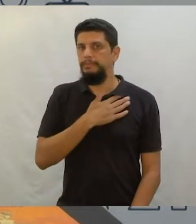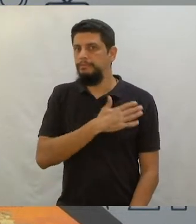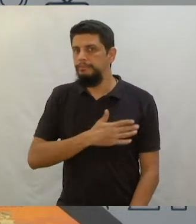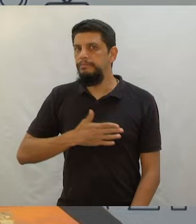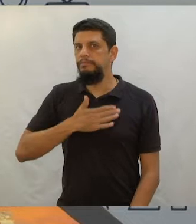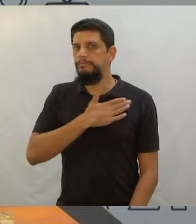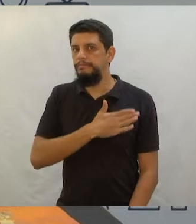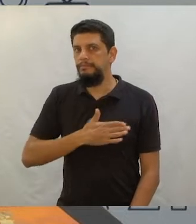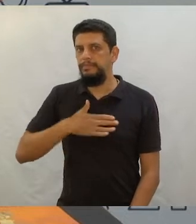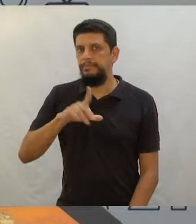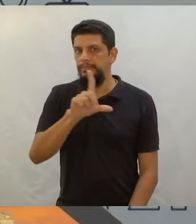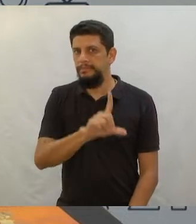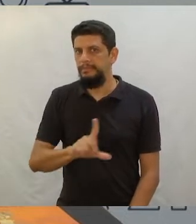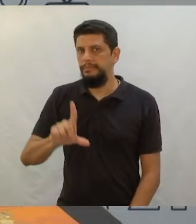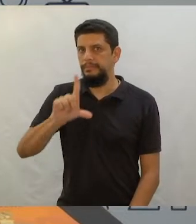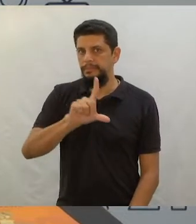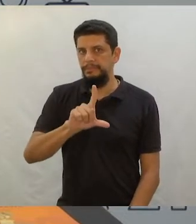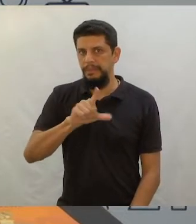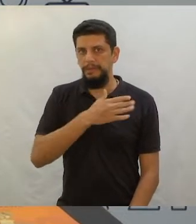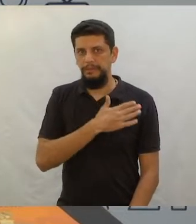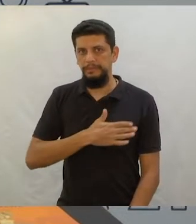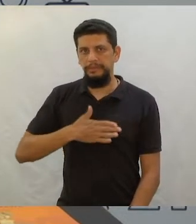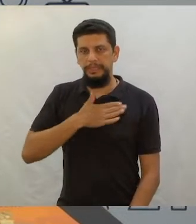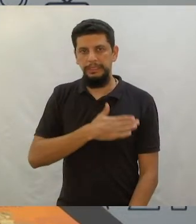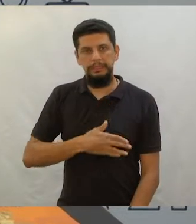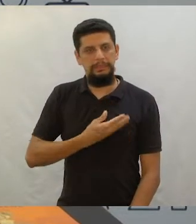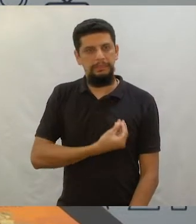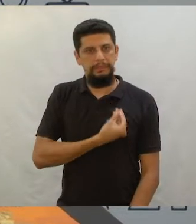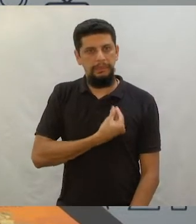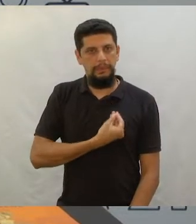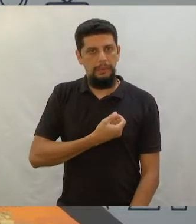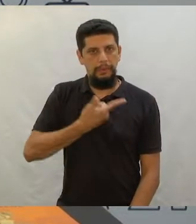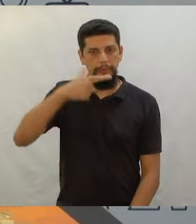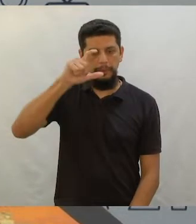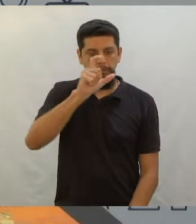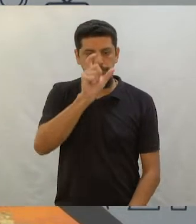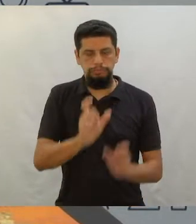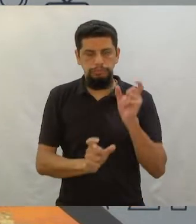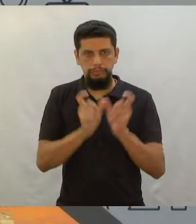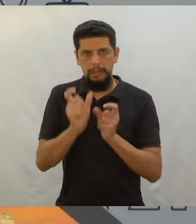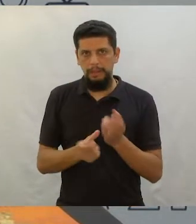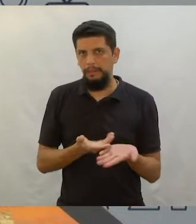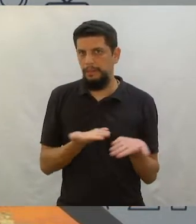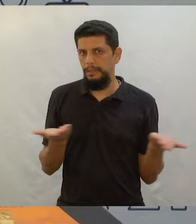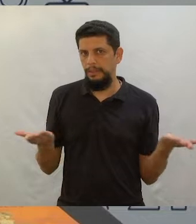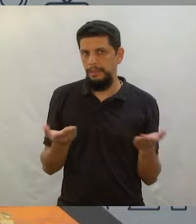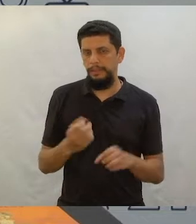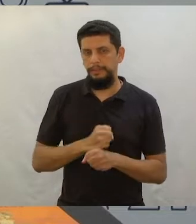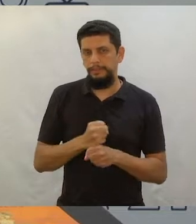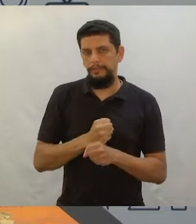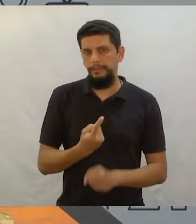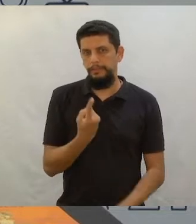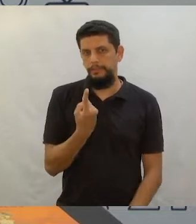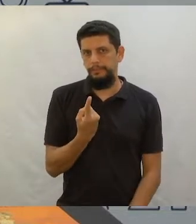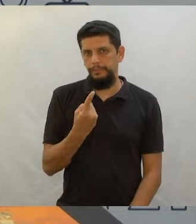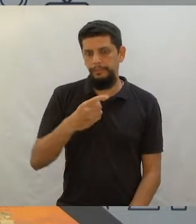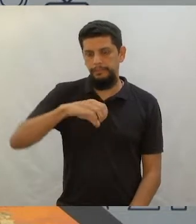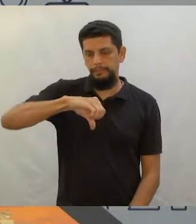gostando da literatura gostando de viver esses outros personagens e em